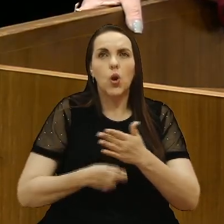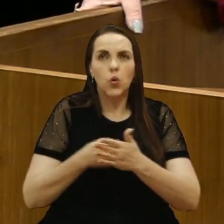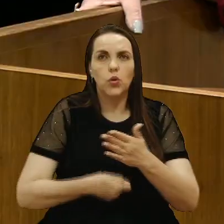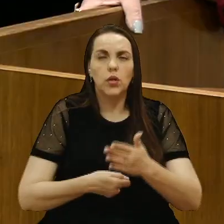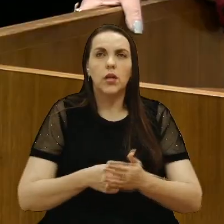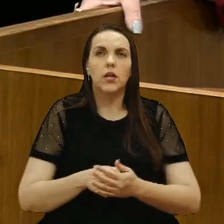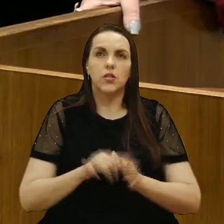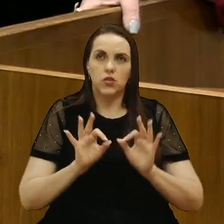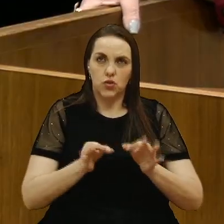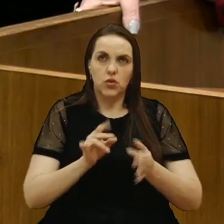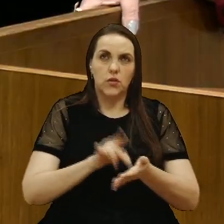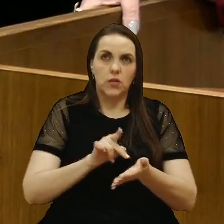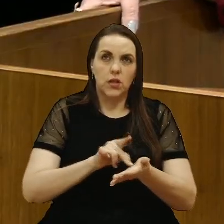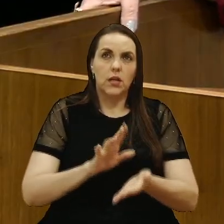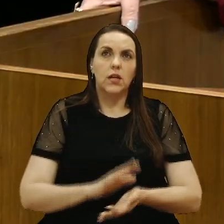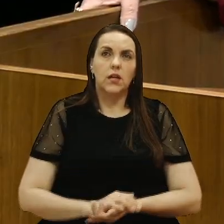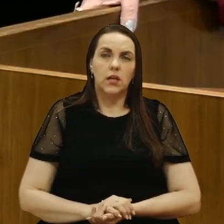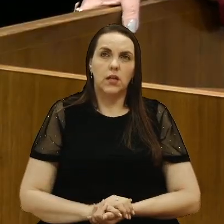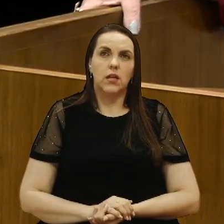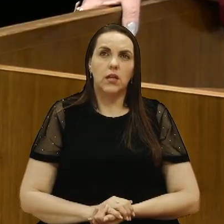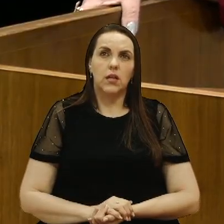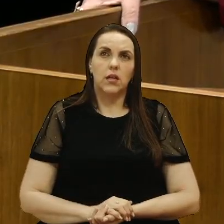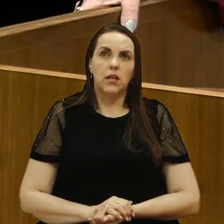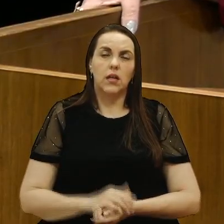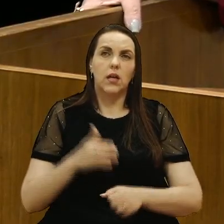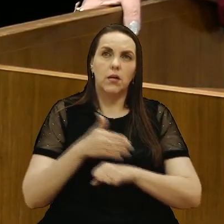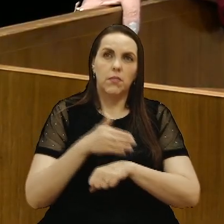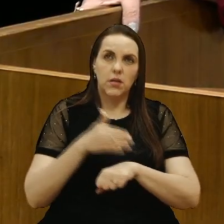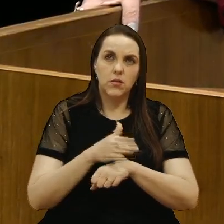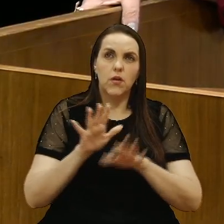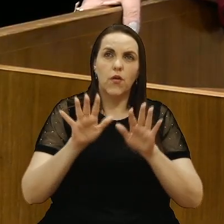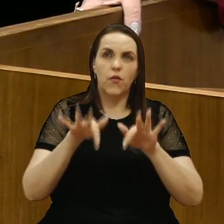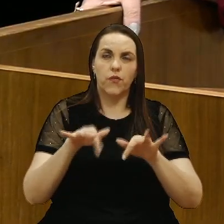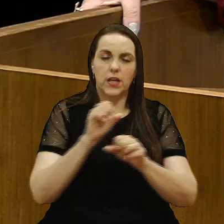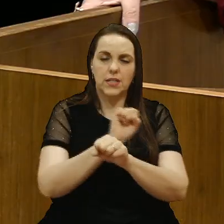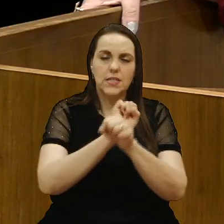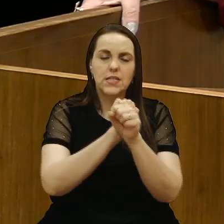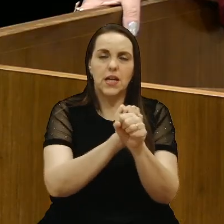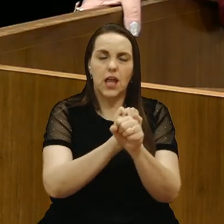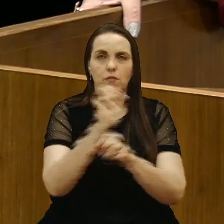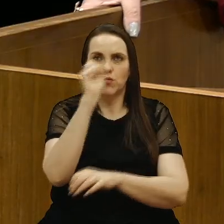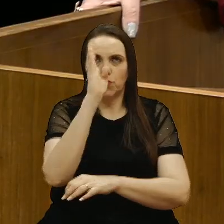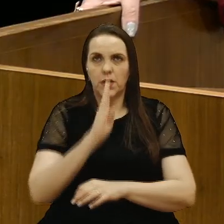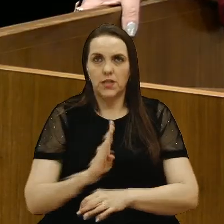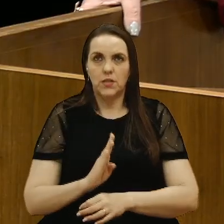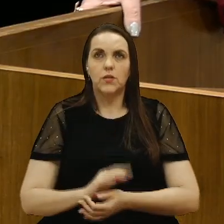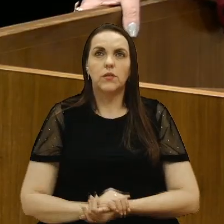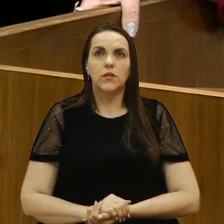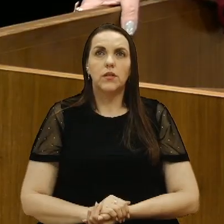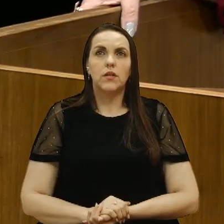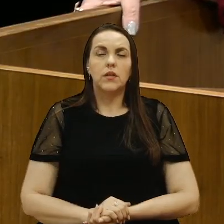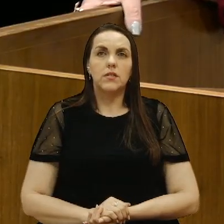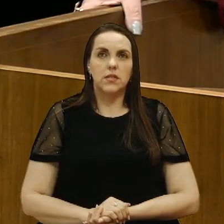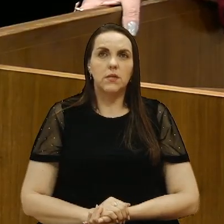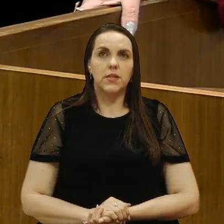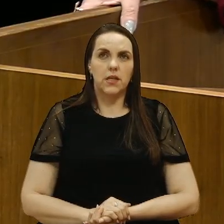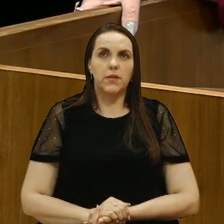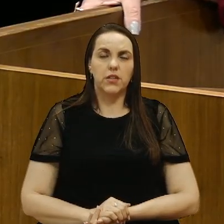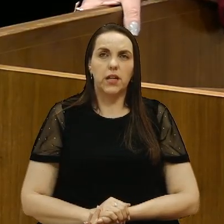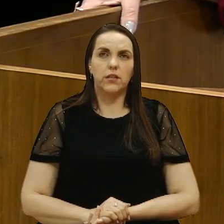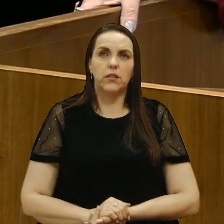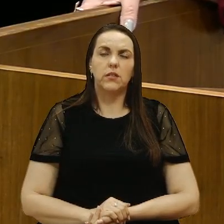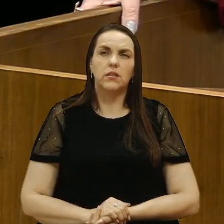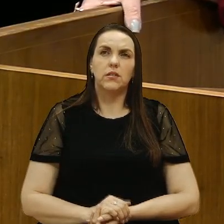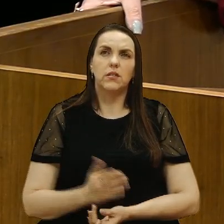efetivamente quem participou pelo fim da escravização no Brasil. Mas, assim como eu sempre falo, que na